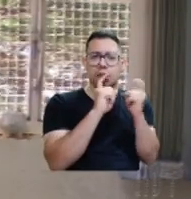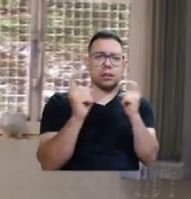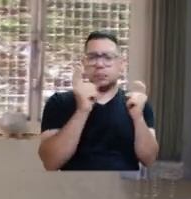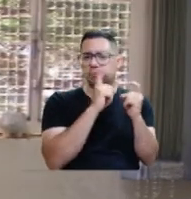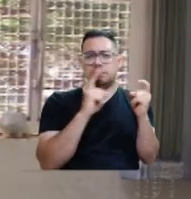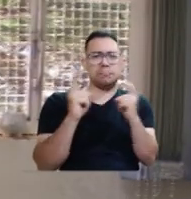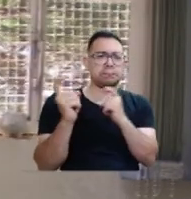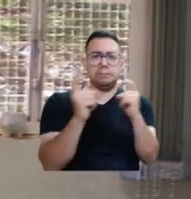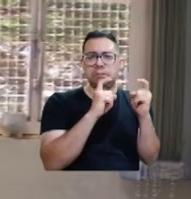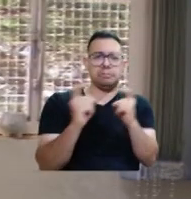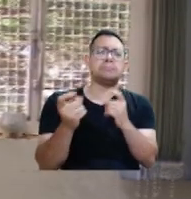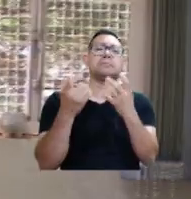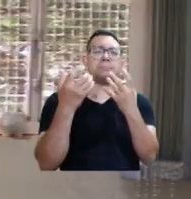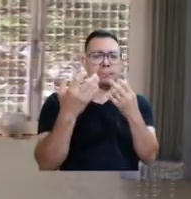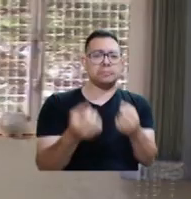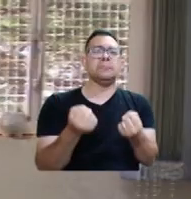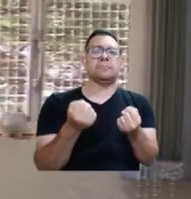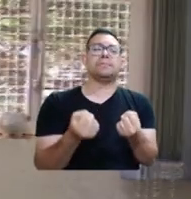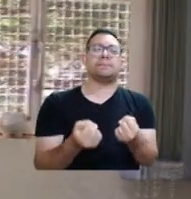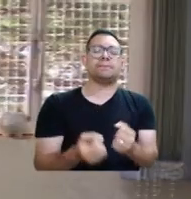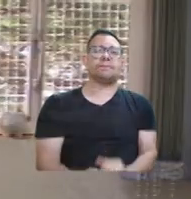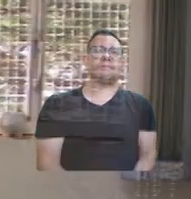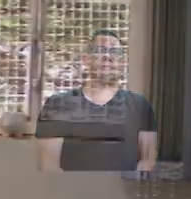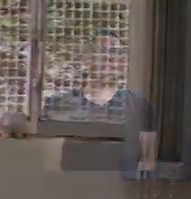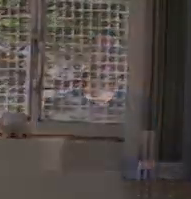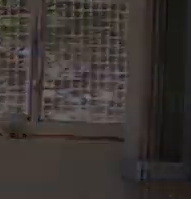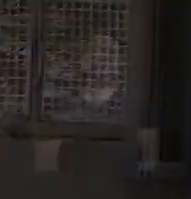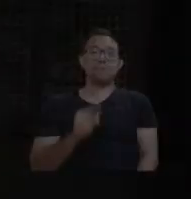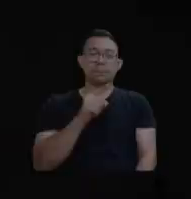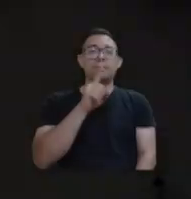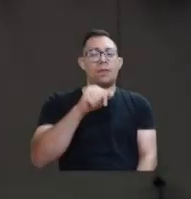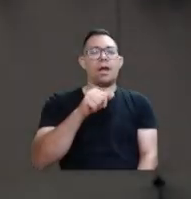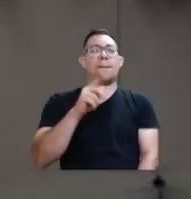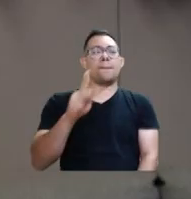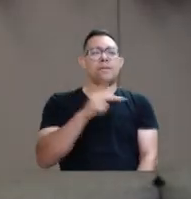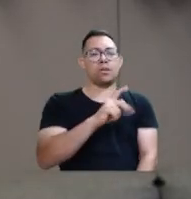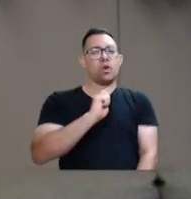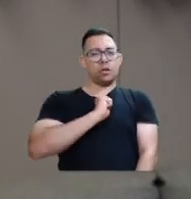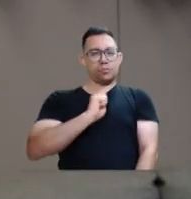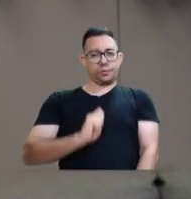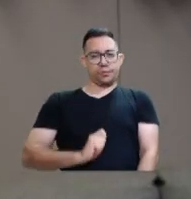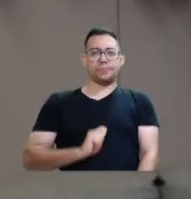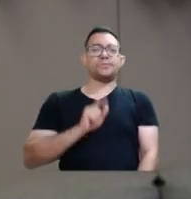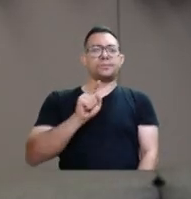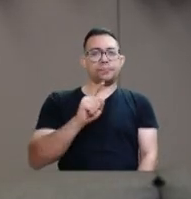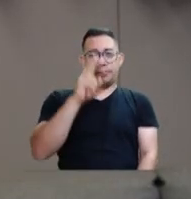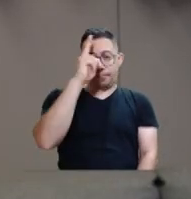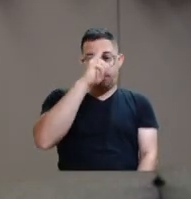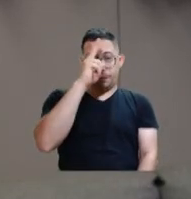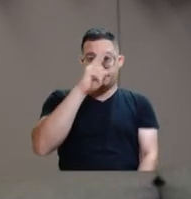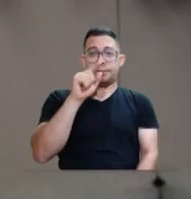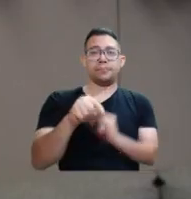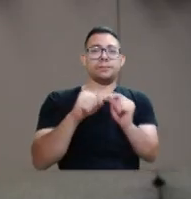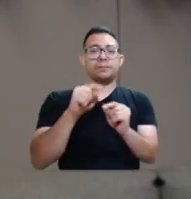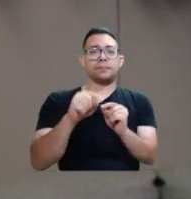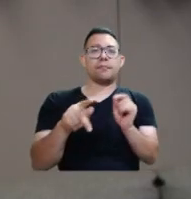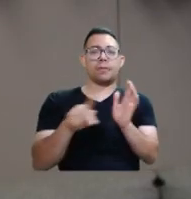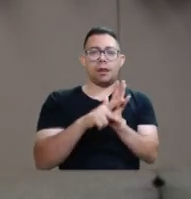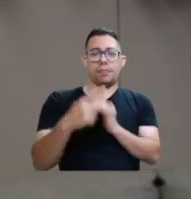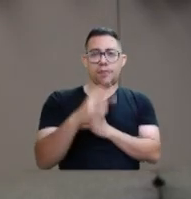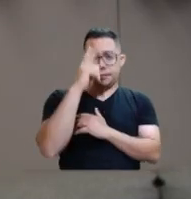as discussões e acabamos por receber o acervo no final. Alexandre, você enquanto professor de